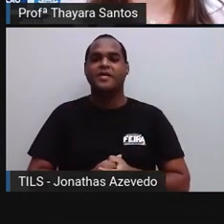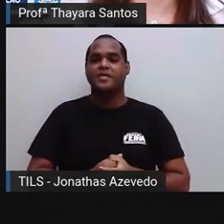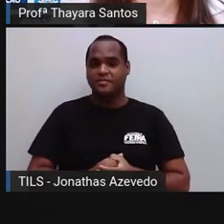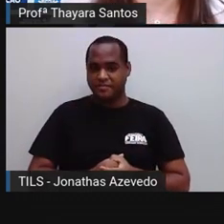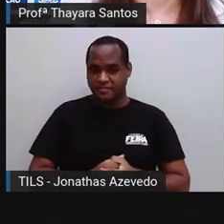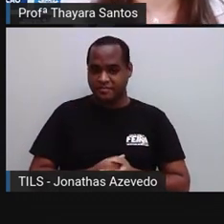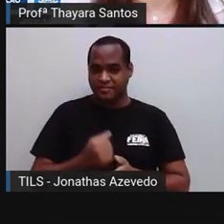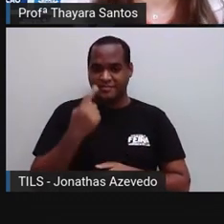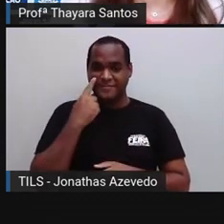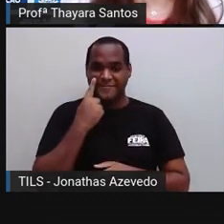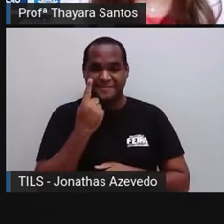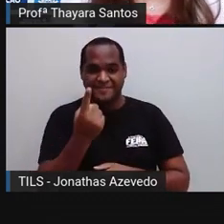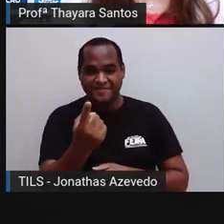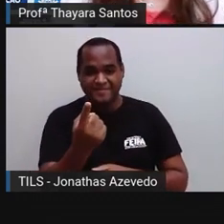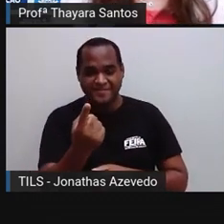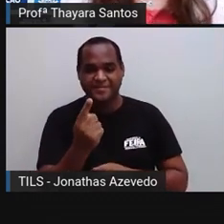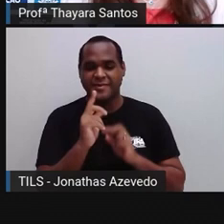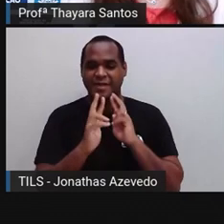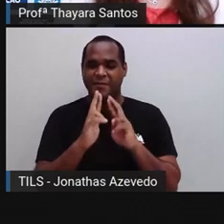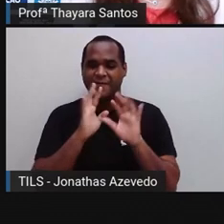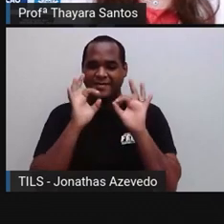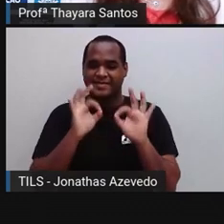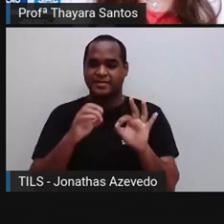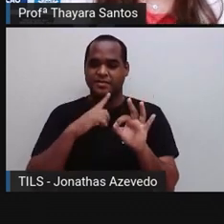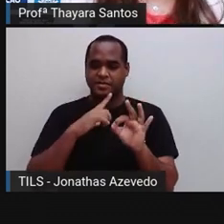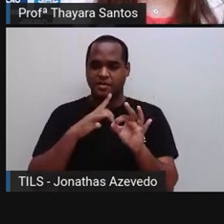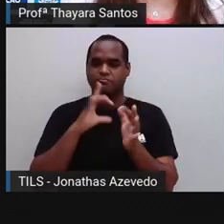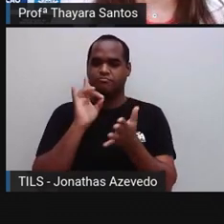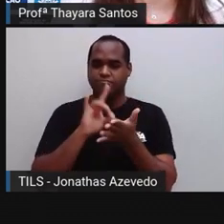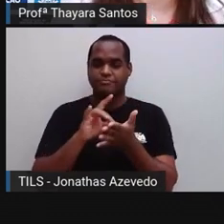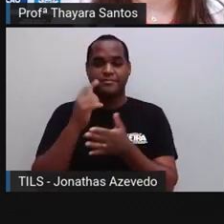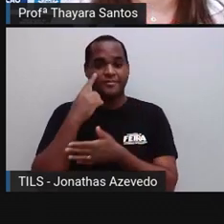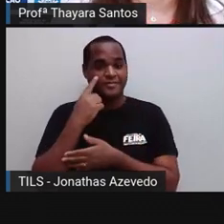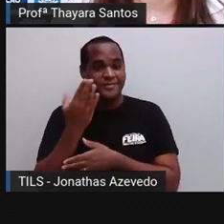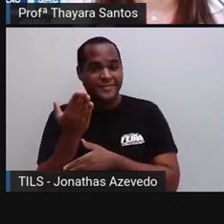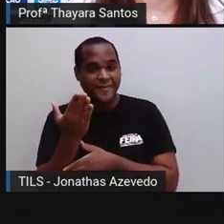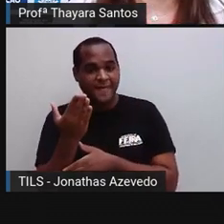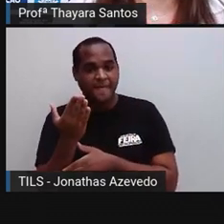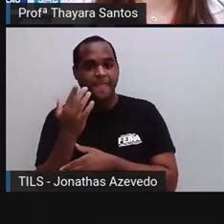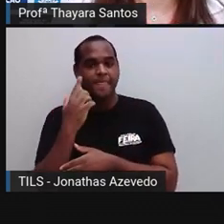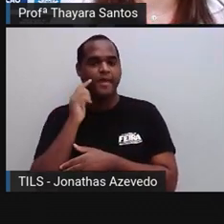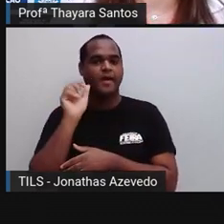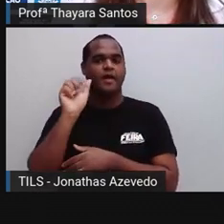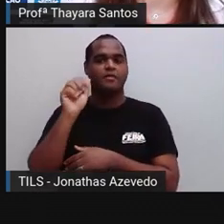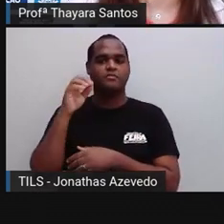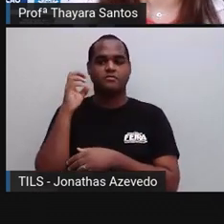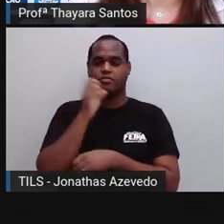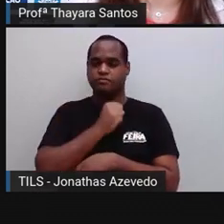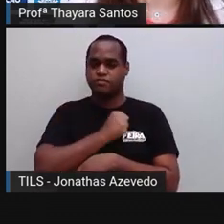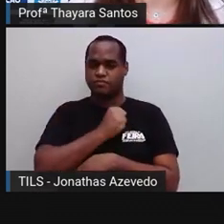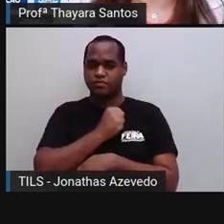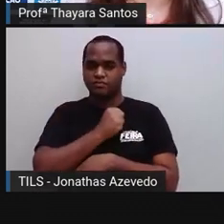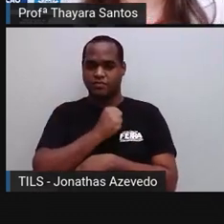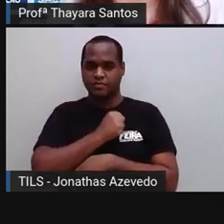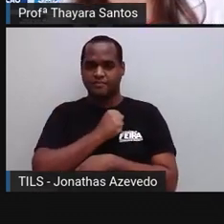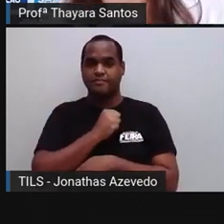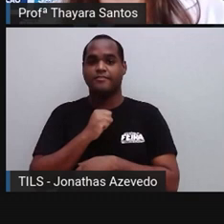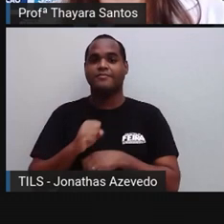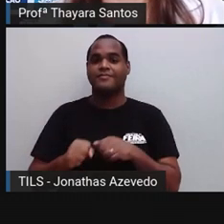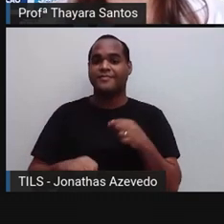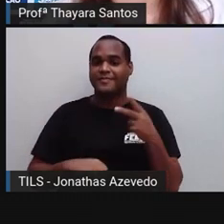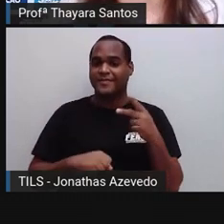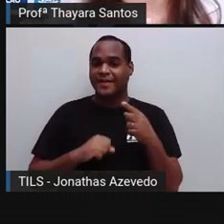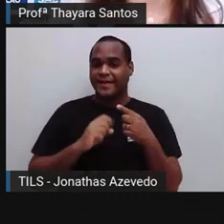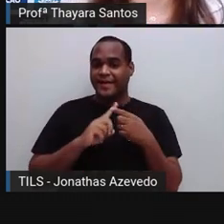Aqui está o gabarito, gente, as respostas que eram corretas. Na primeira, a letra A, acelera o ritmo cardíaco. A